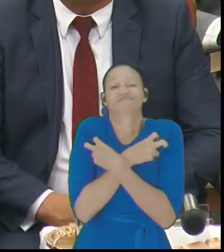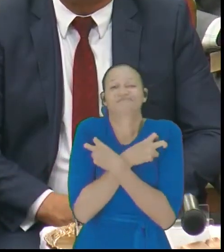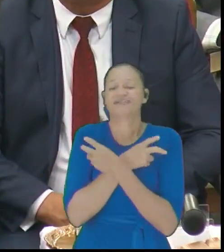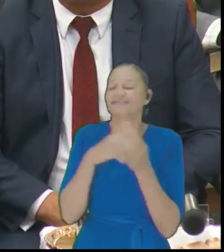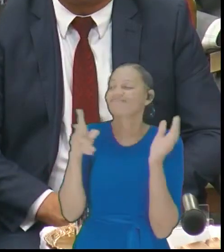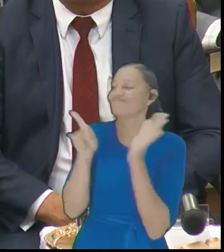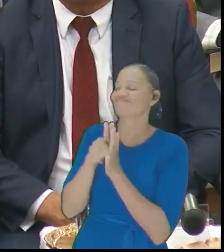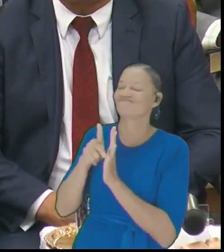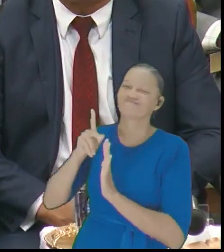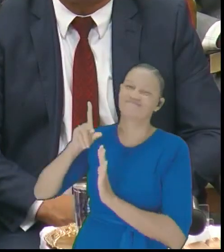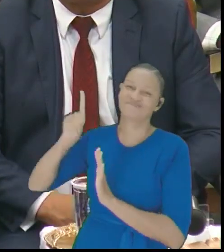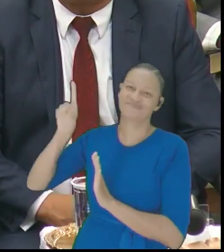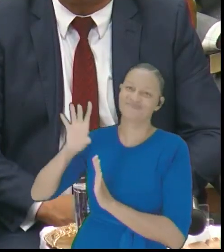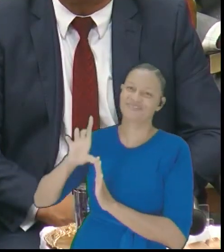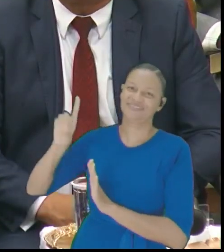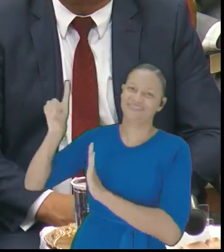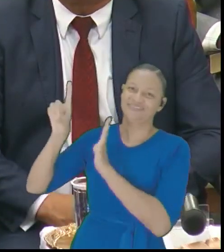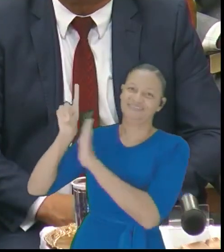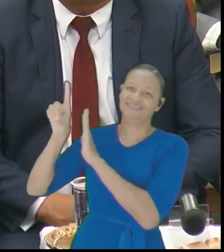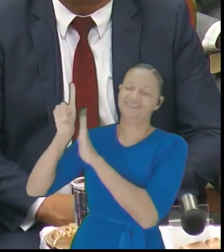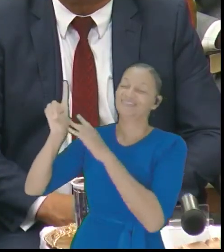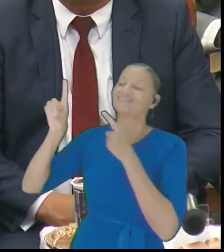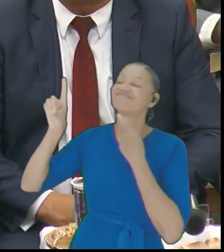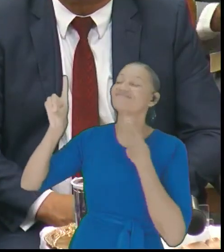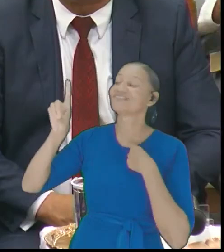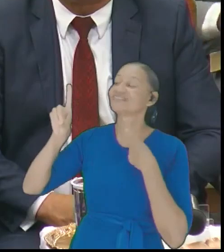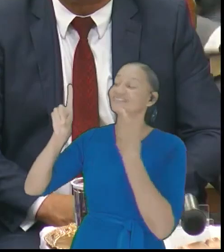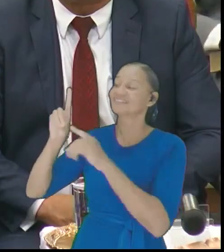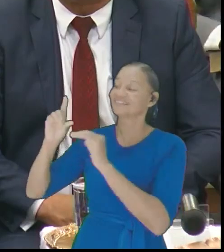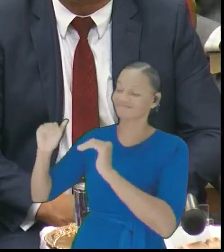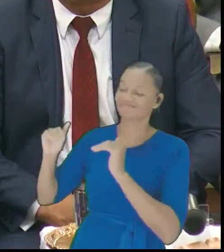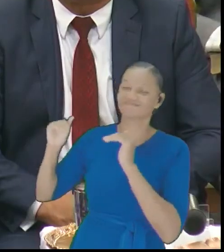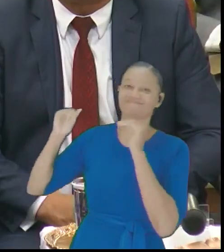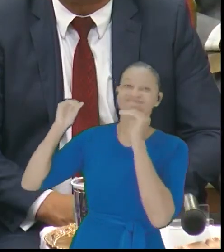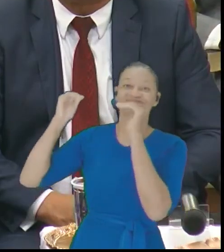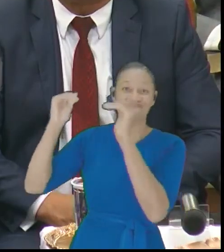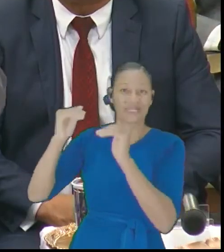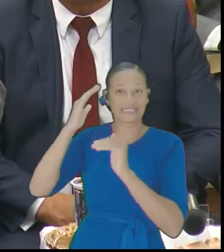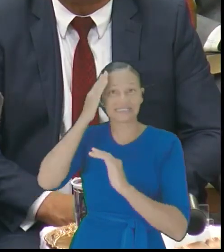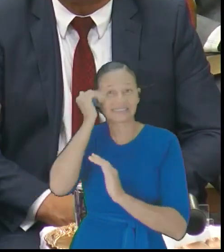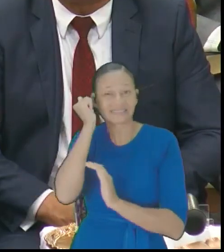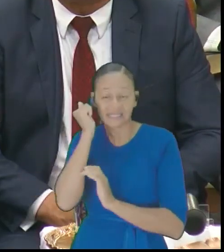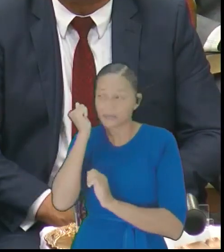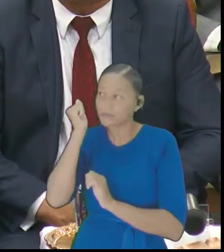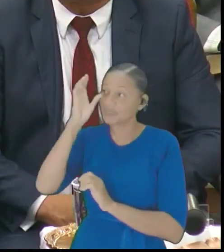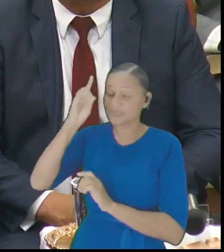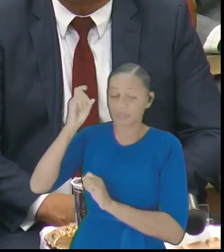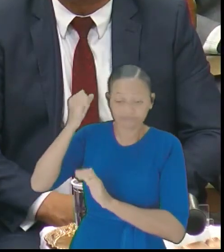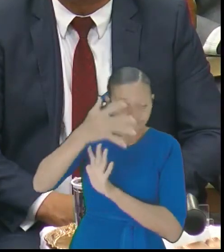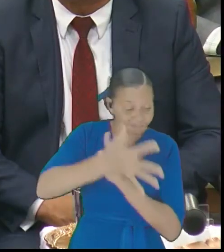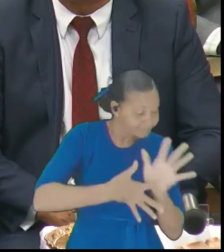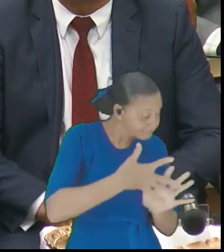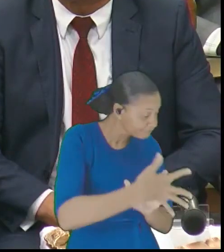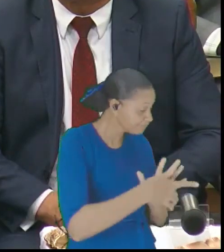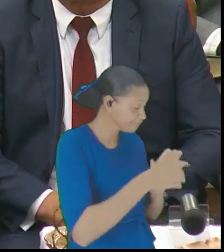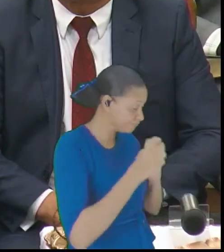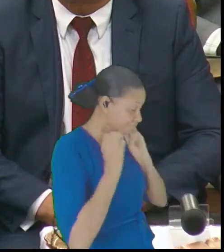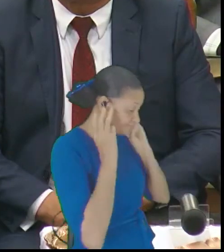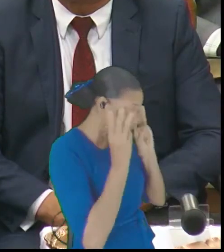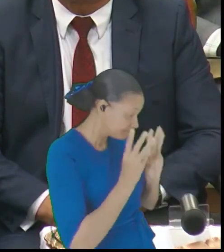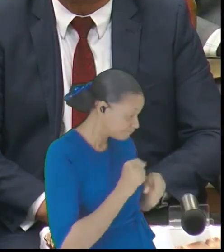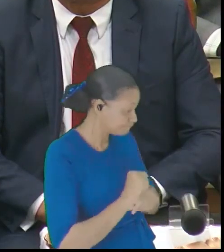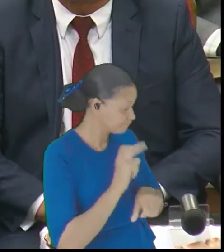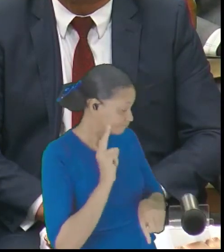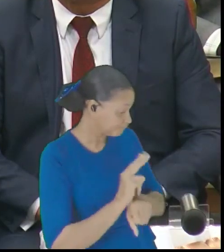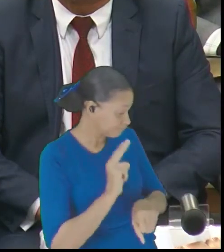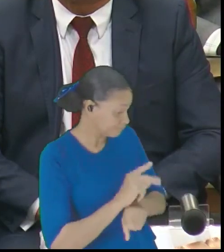divino, irmão. Isso é vontade soberana. Sabe o que Deus estava dizendo a Moisés? Eu guardei